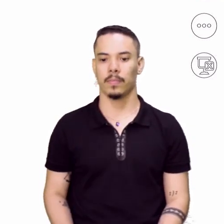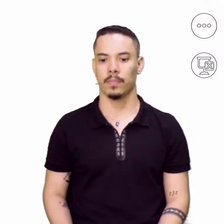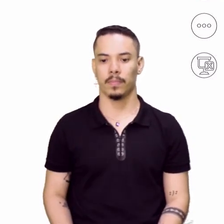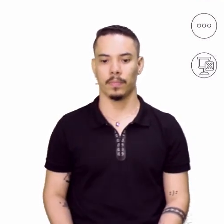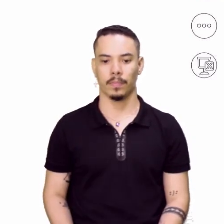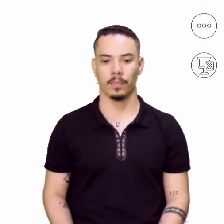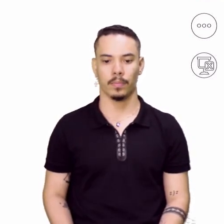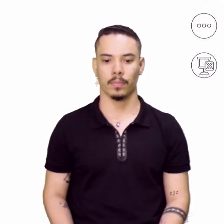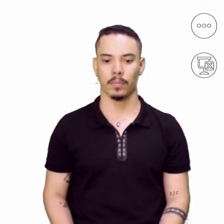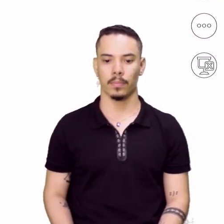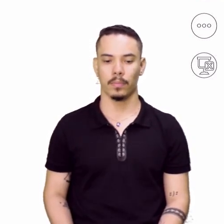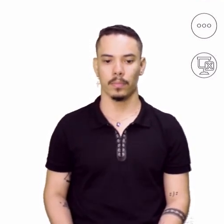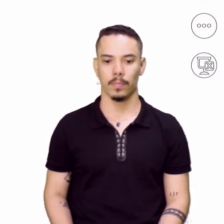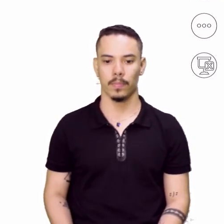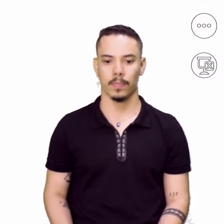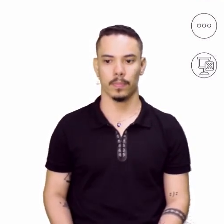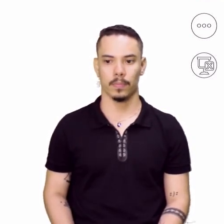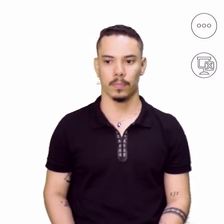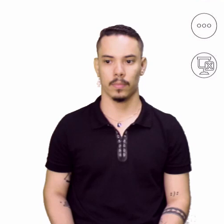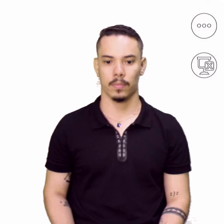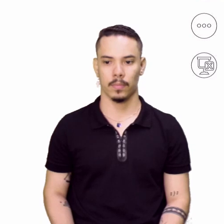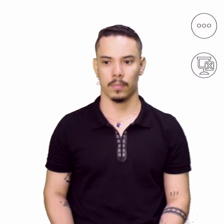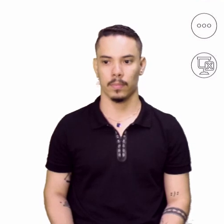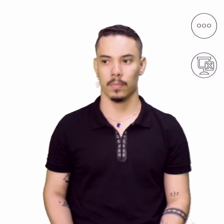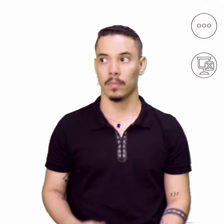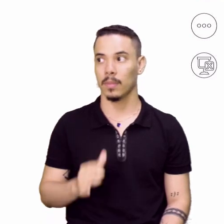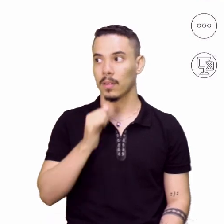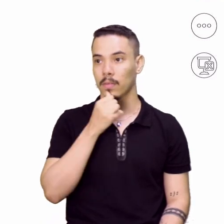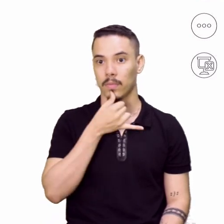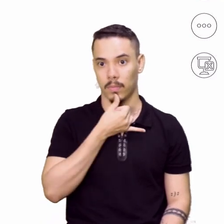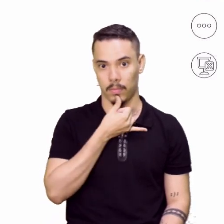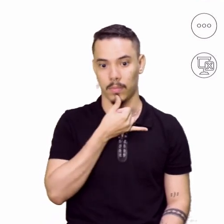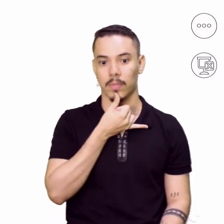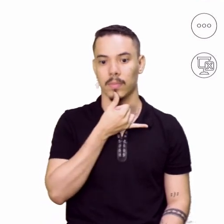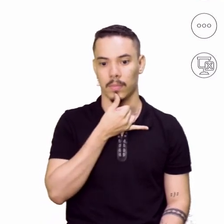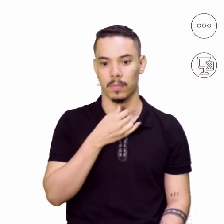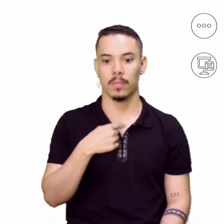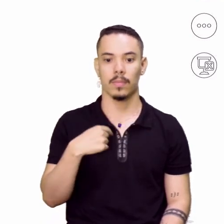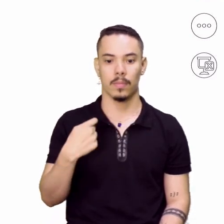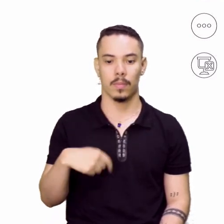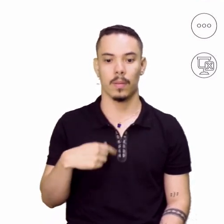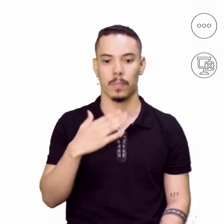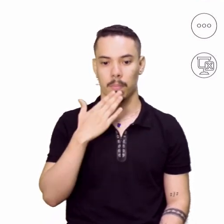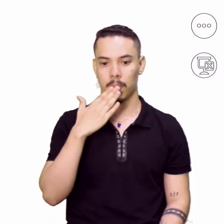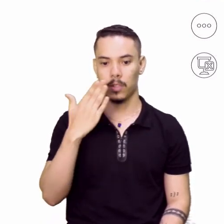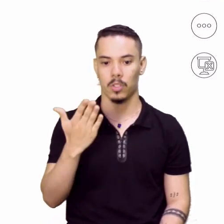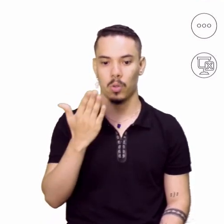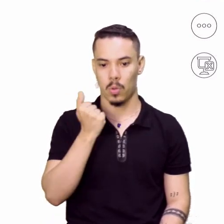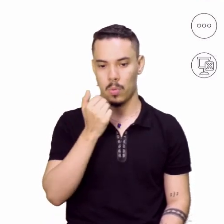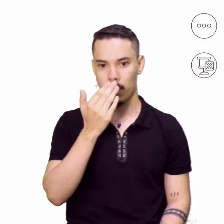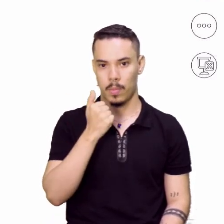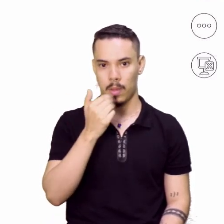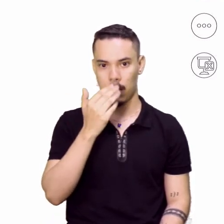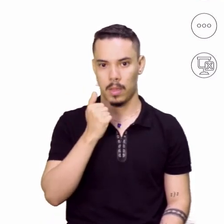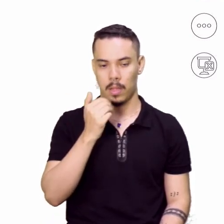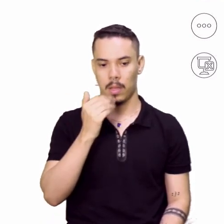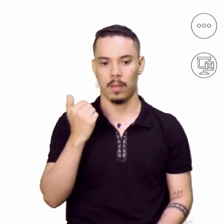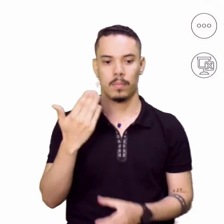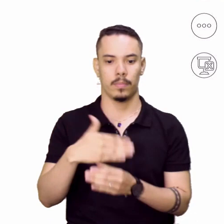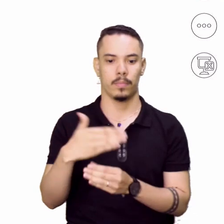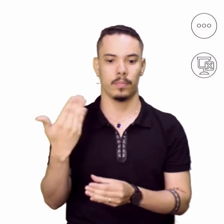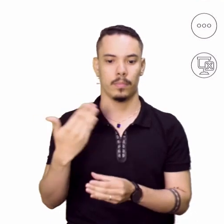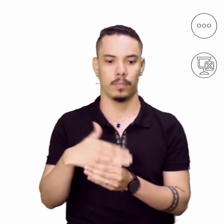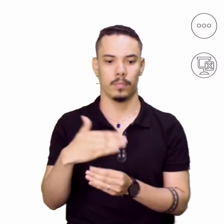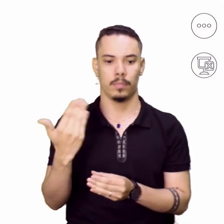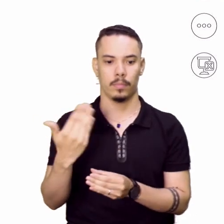unun junk então ele fala Infelizmente eu vou ter que pedir comida junk